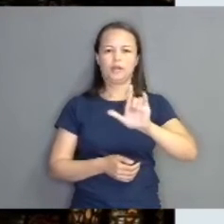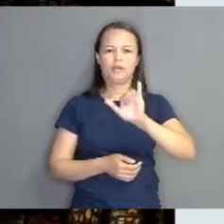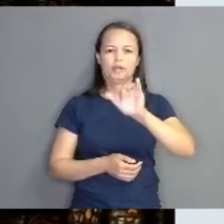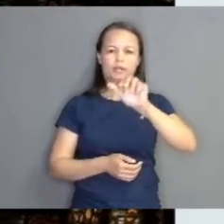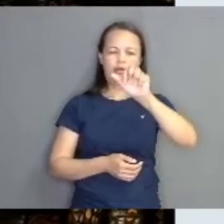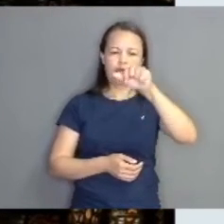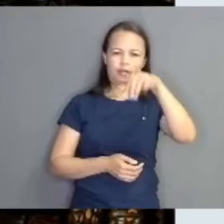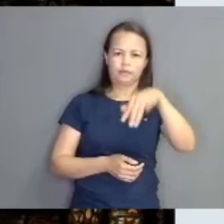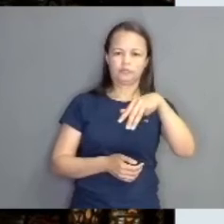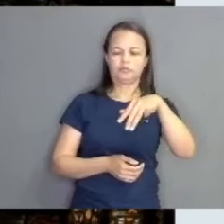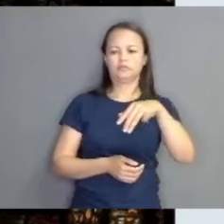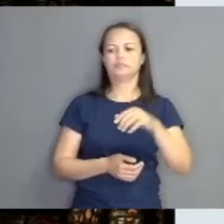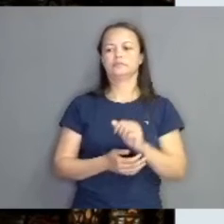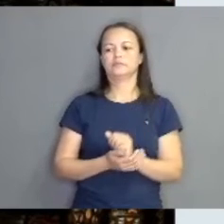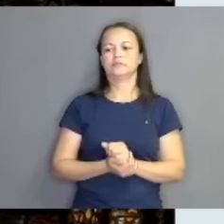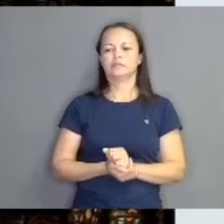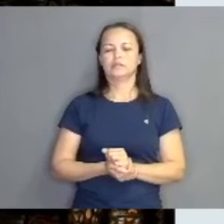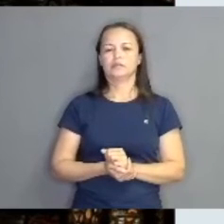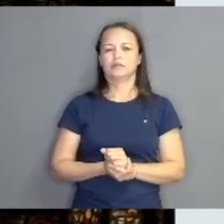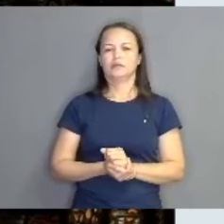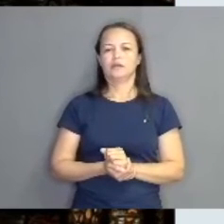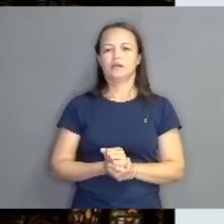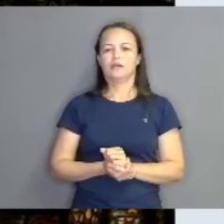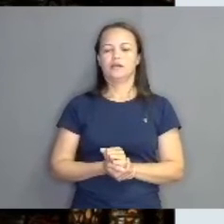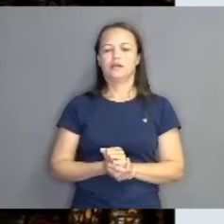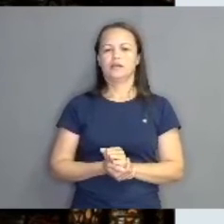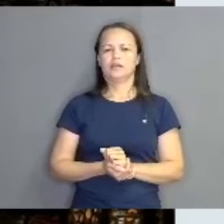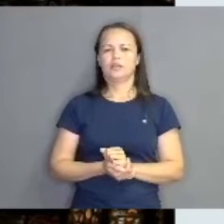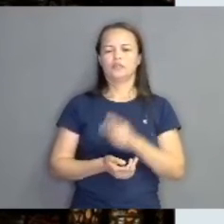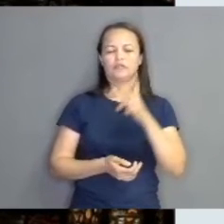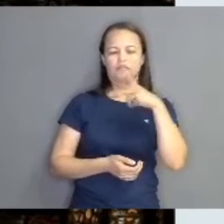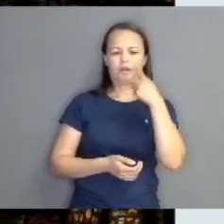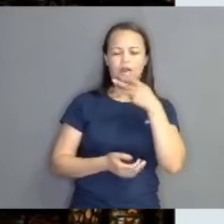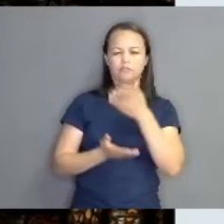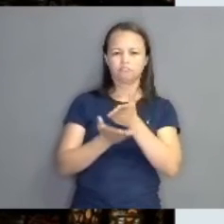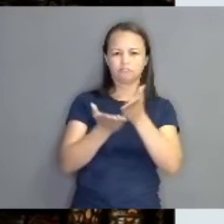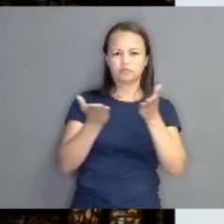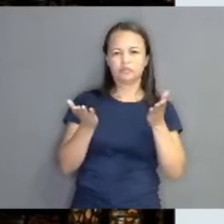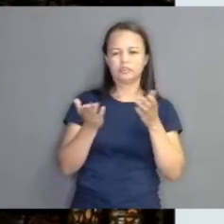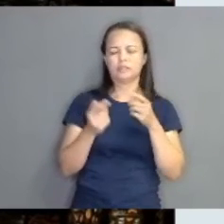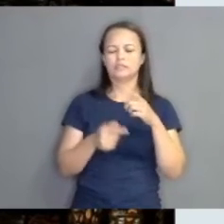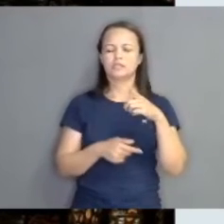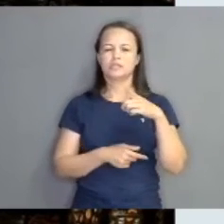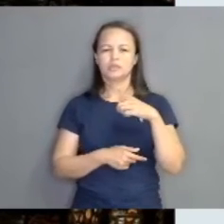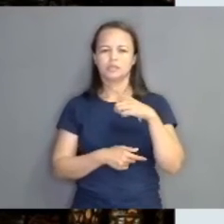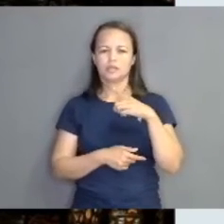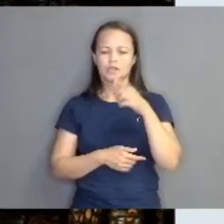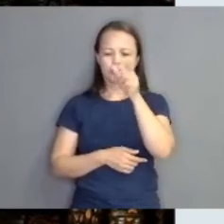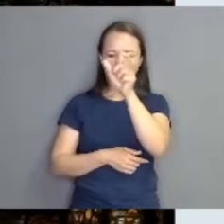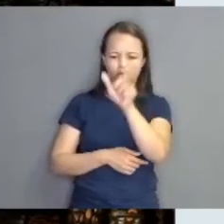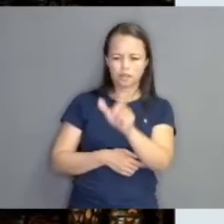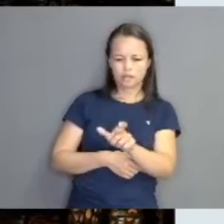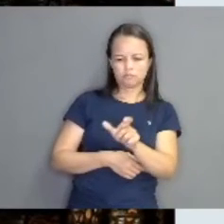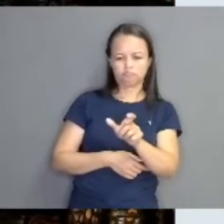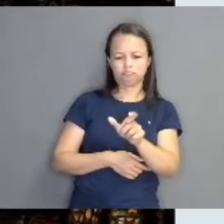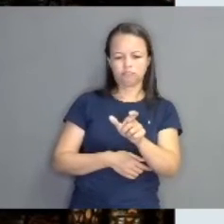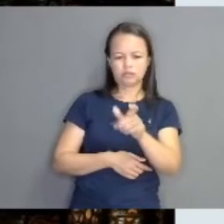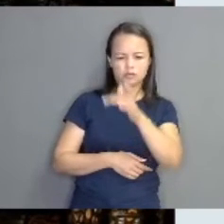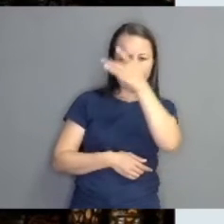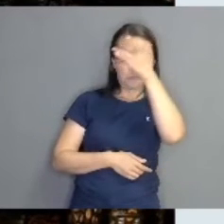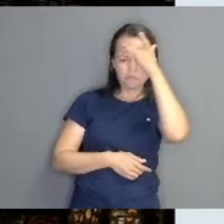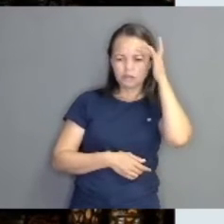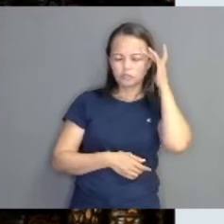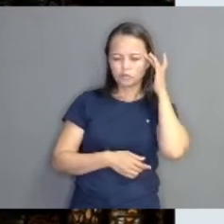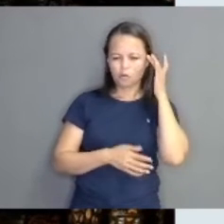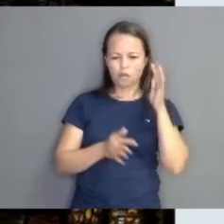Shakespeare, eu tinha comentado com vocês. Ele teria sido uma pessoa simples